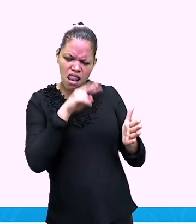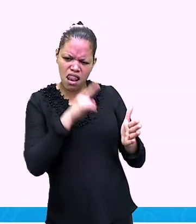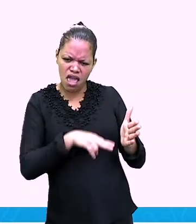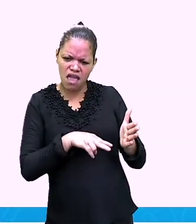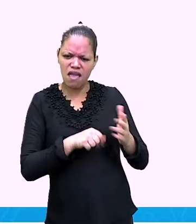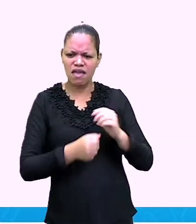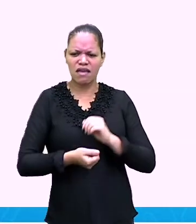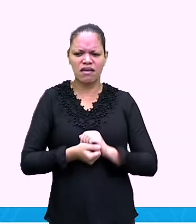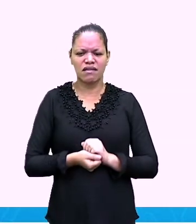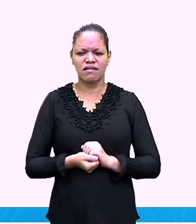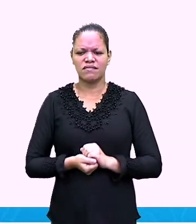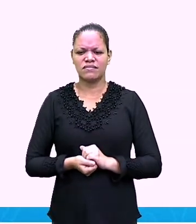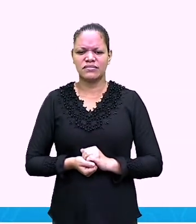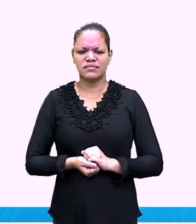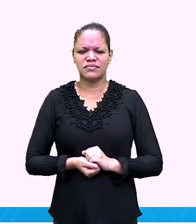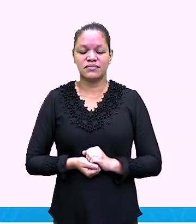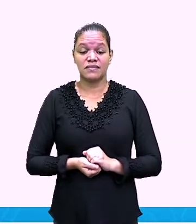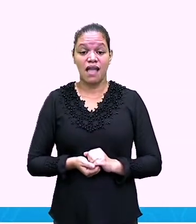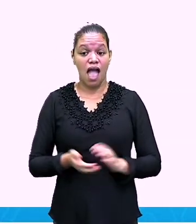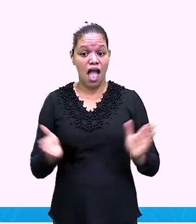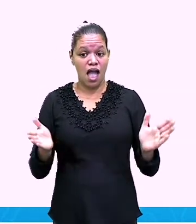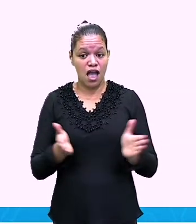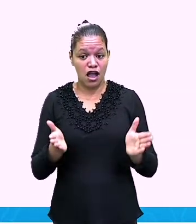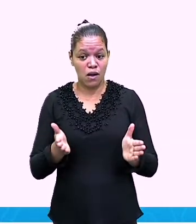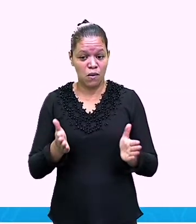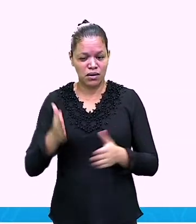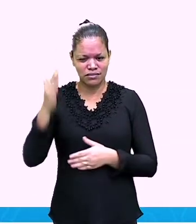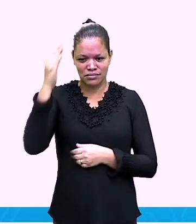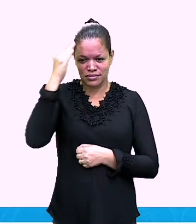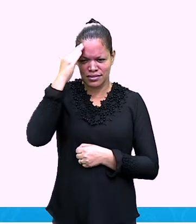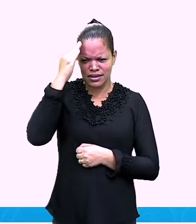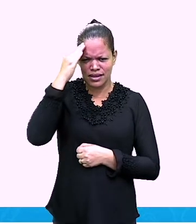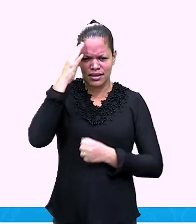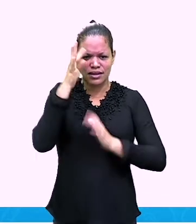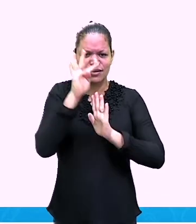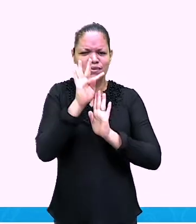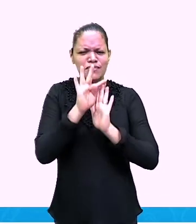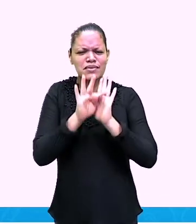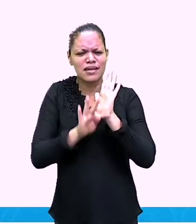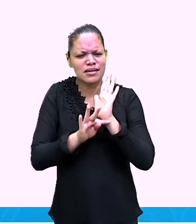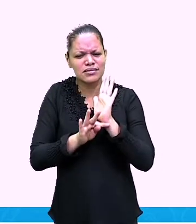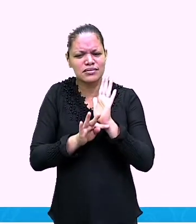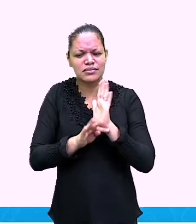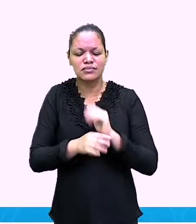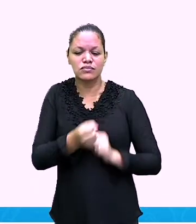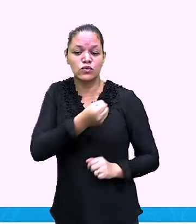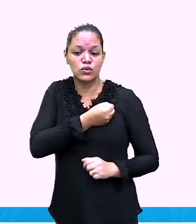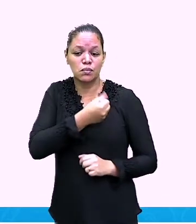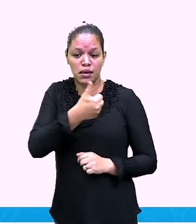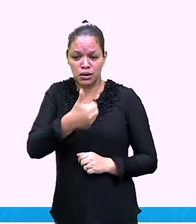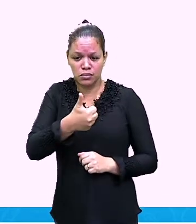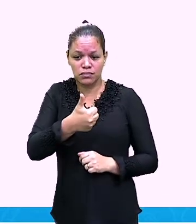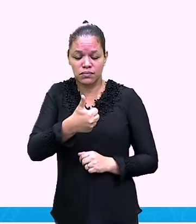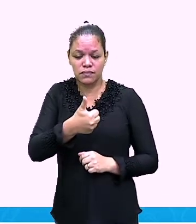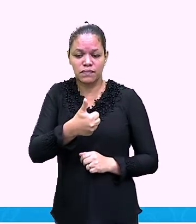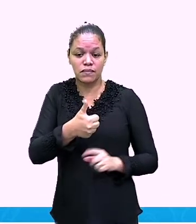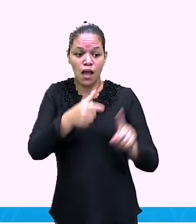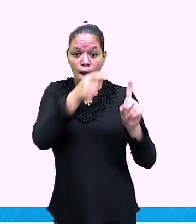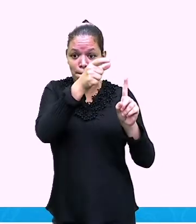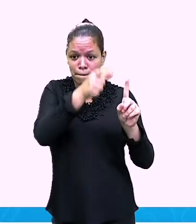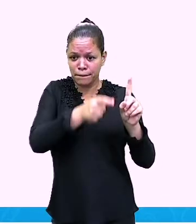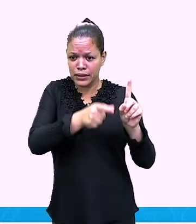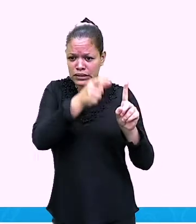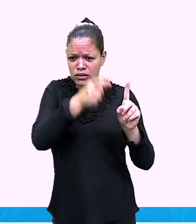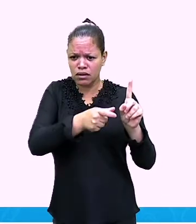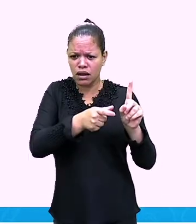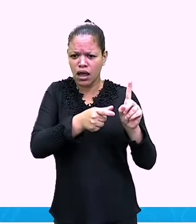gente. Agora vamos interpretar aqui o texto, ó, na questão número 1. Qual o nome do nosso personagem e qual é a